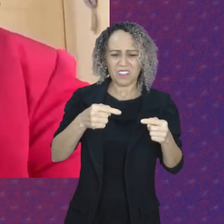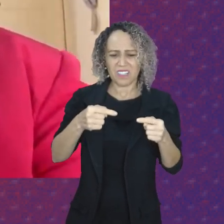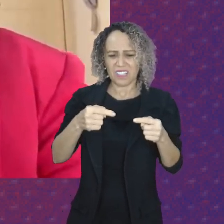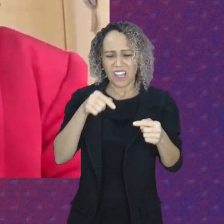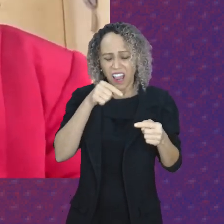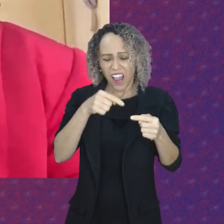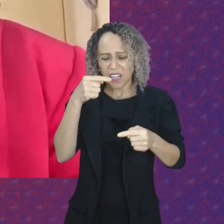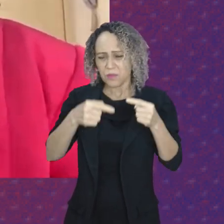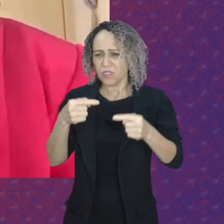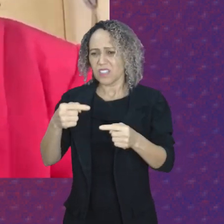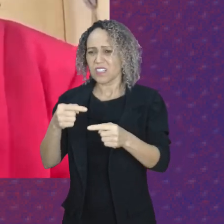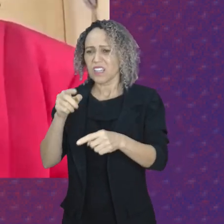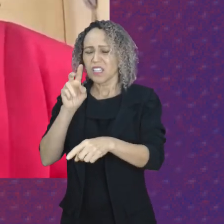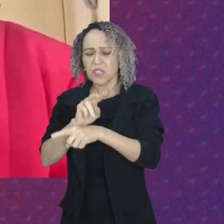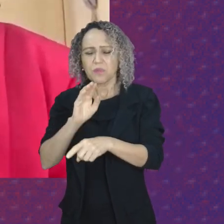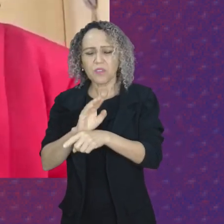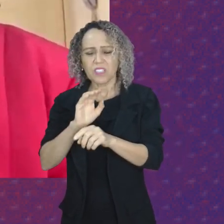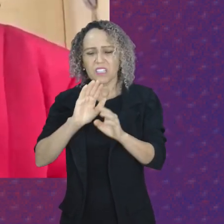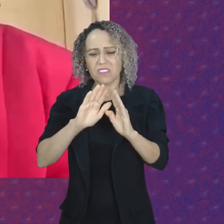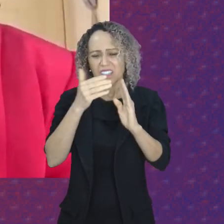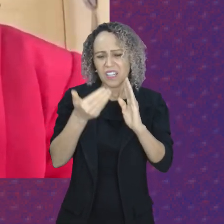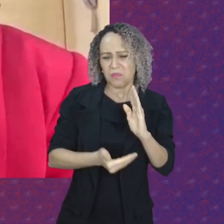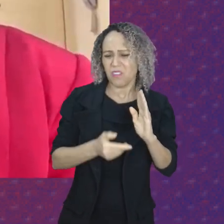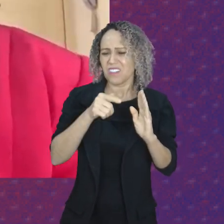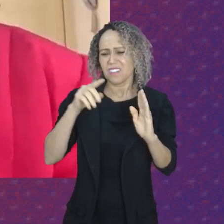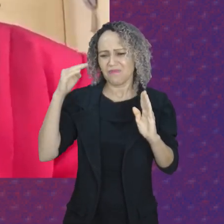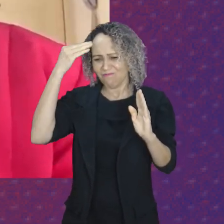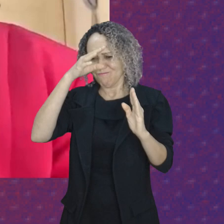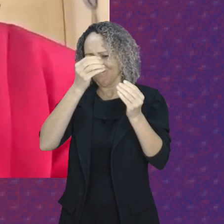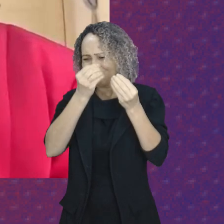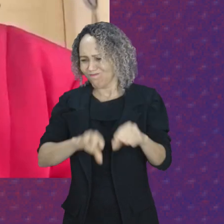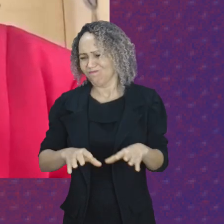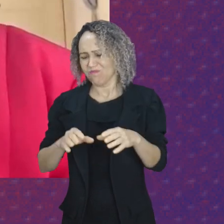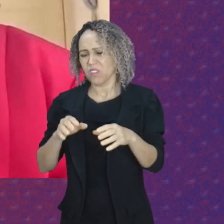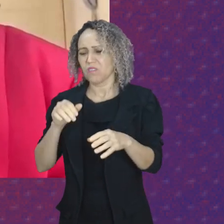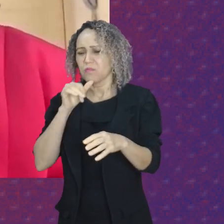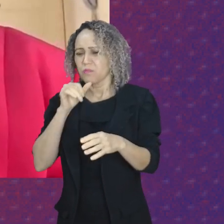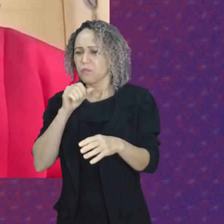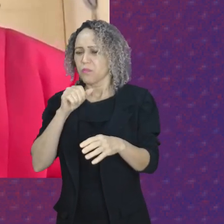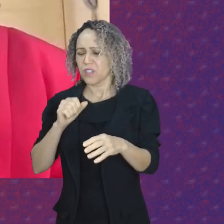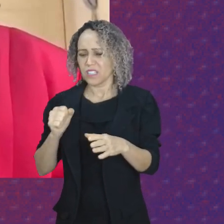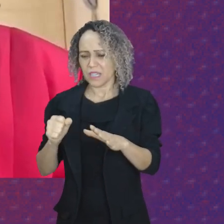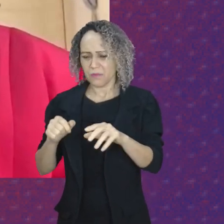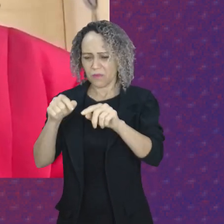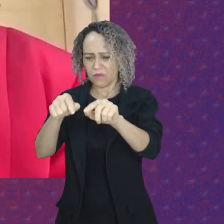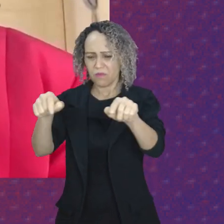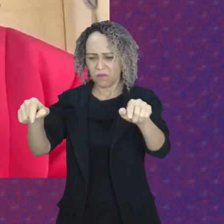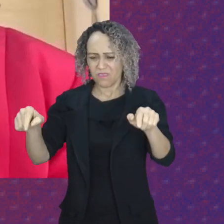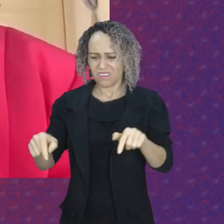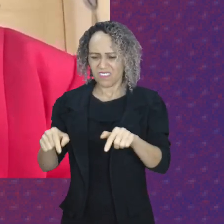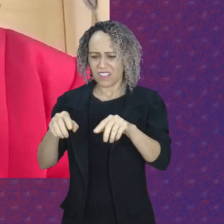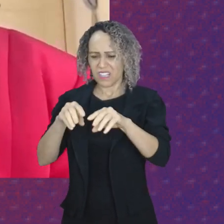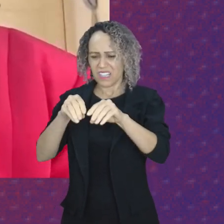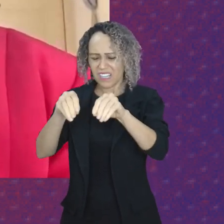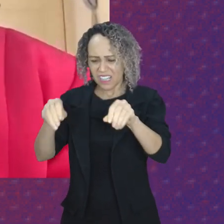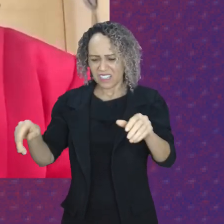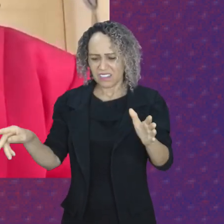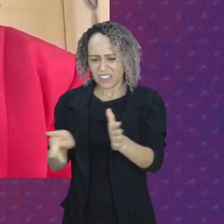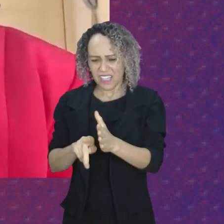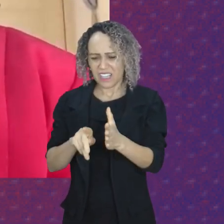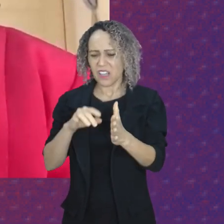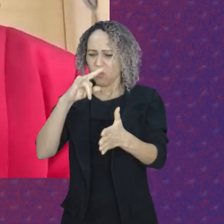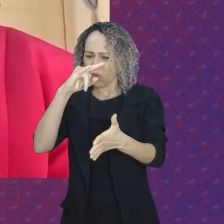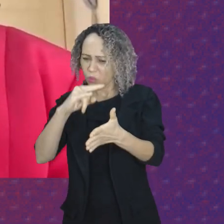seus direitos, especialmente no que tange às demarcações de terra, em ações de caráter genocida. Medidas